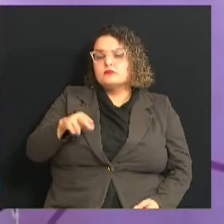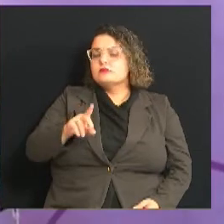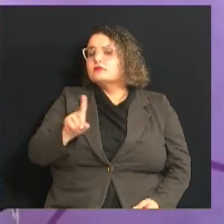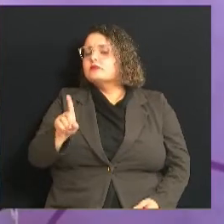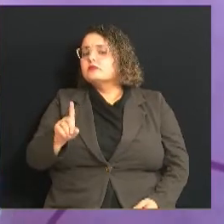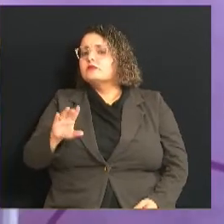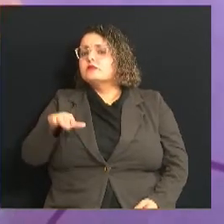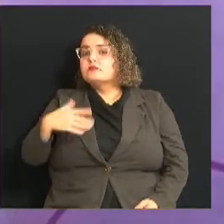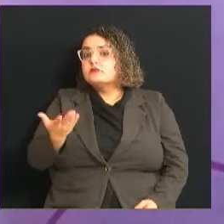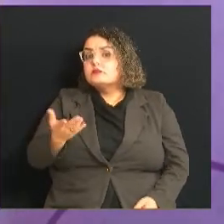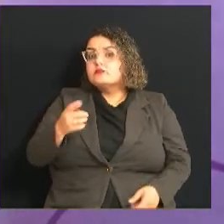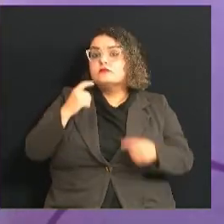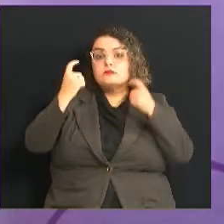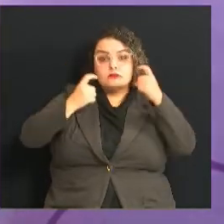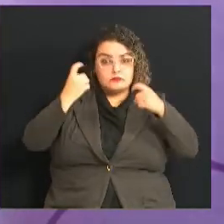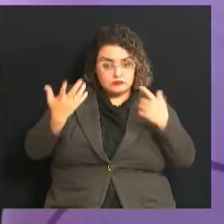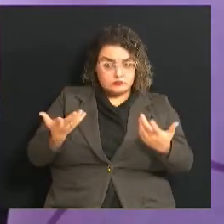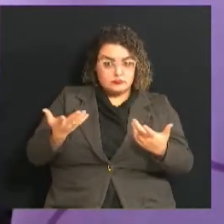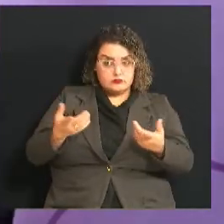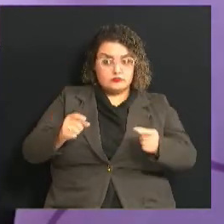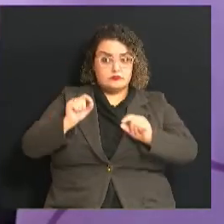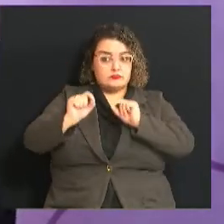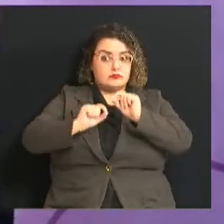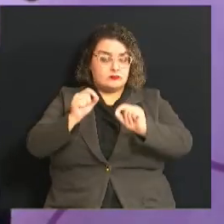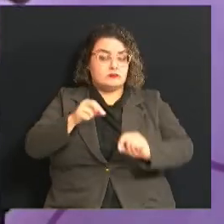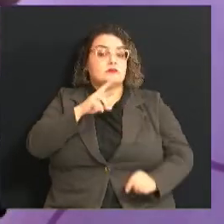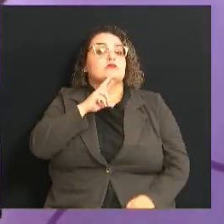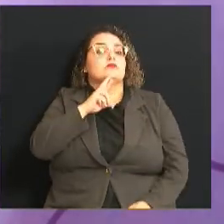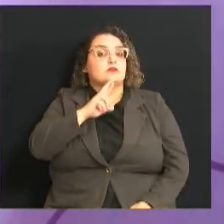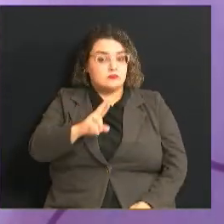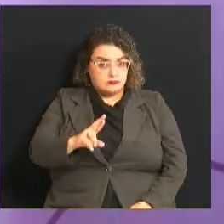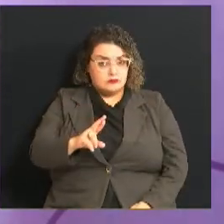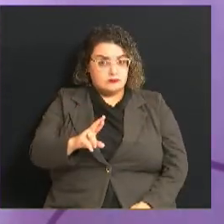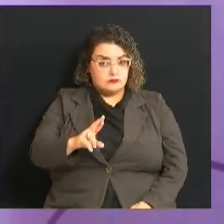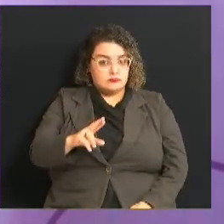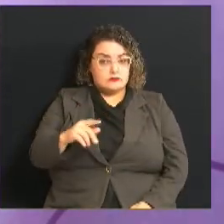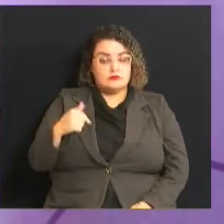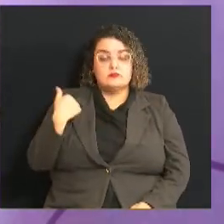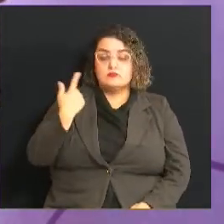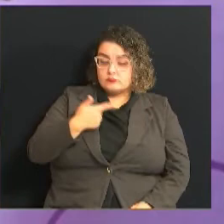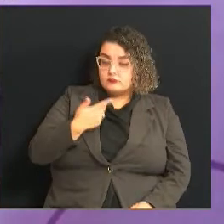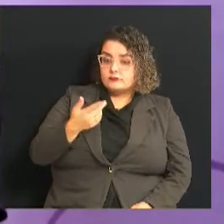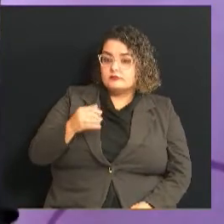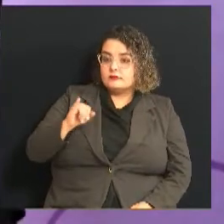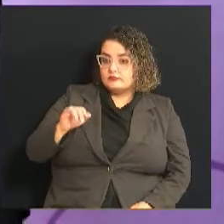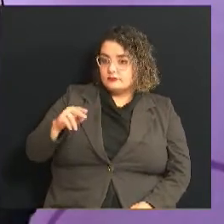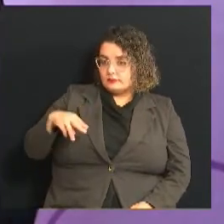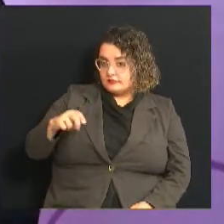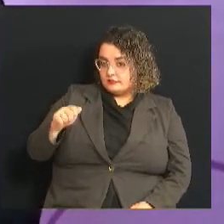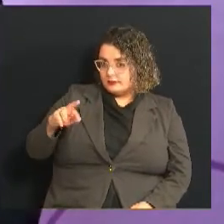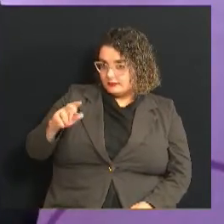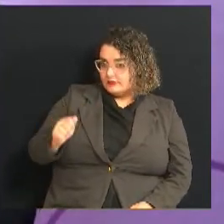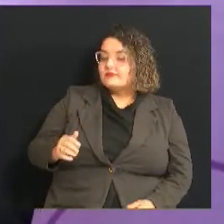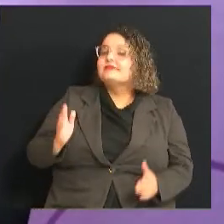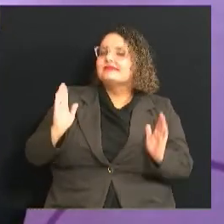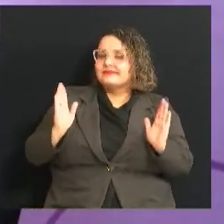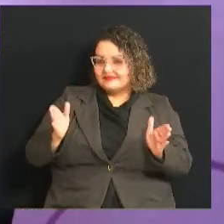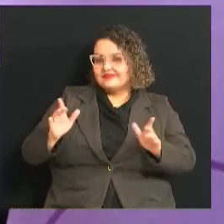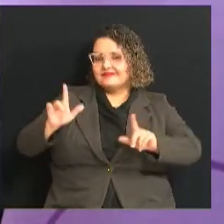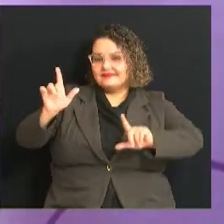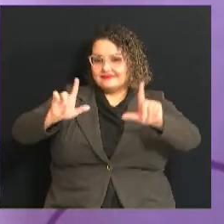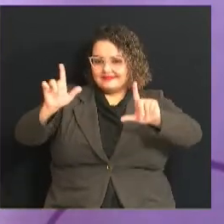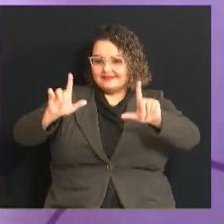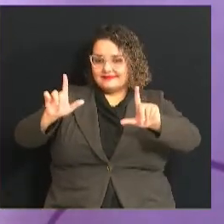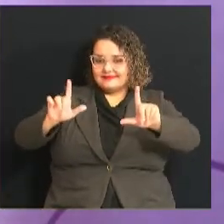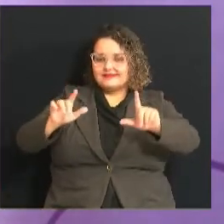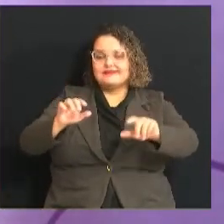se preocupar? Quem vai dar as respostas pra gente é a Inara Thaís de Almeida, ela que já tá aqui na tela comigo,